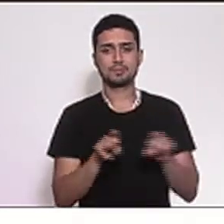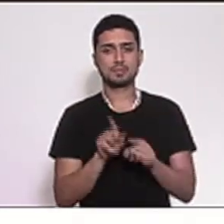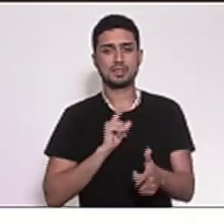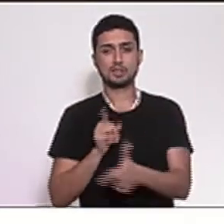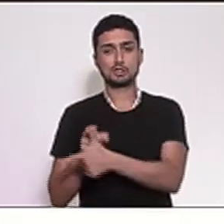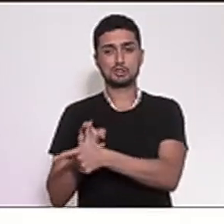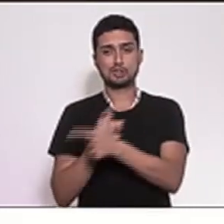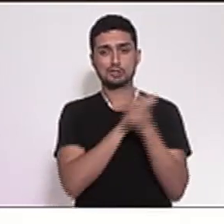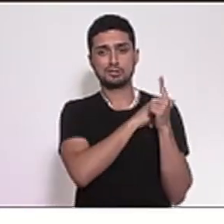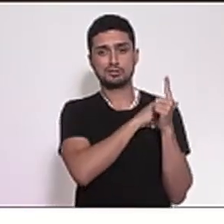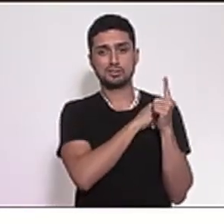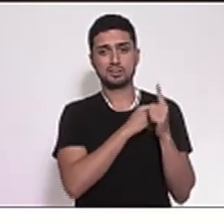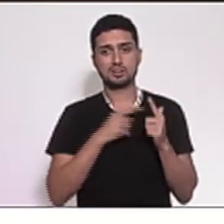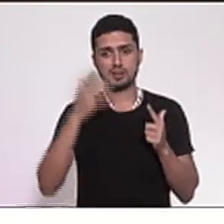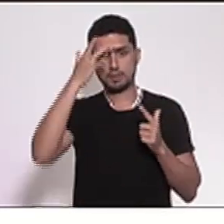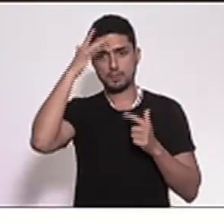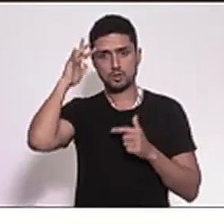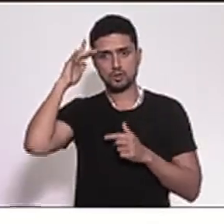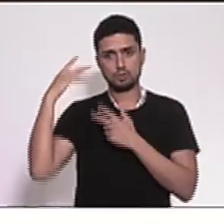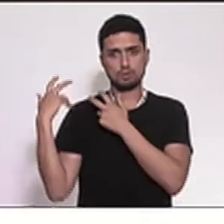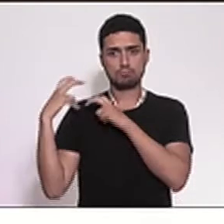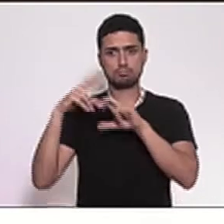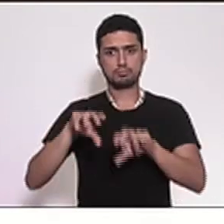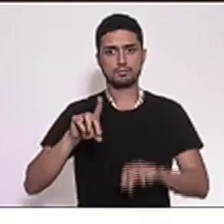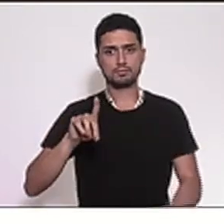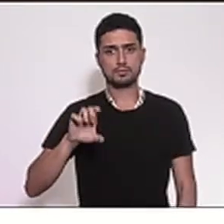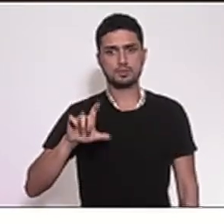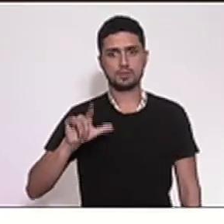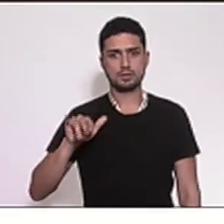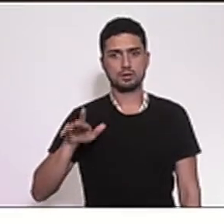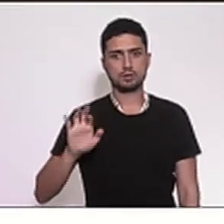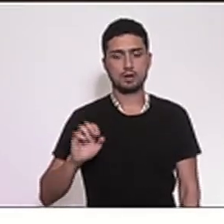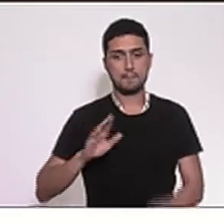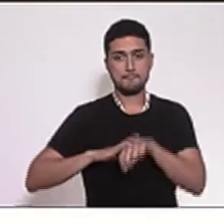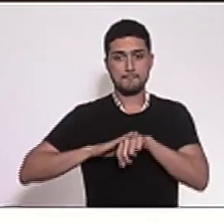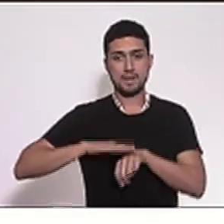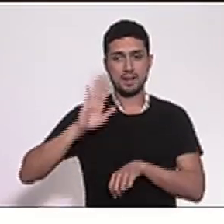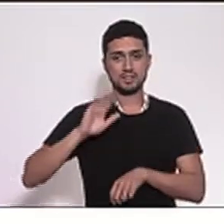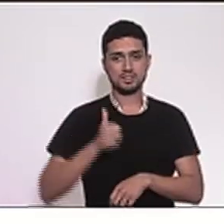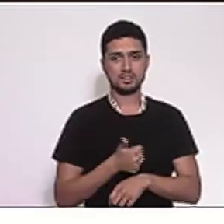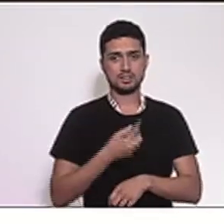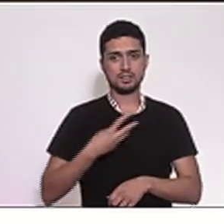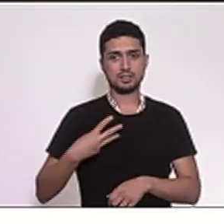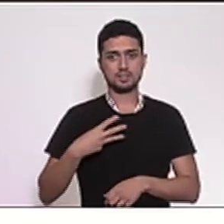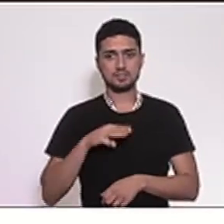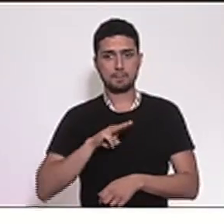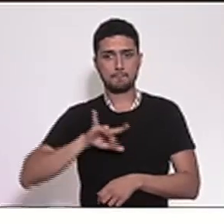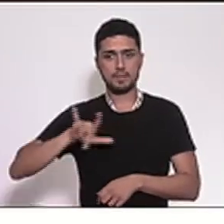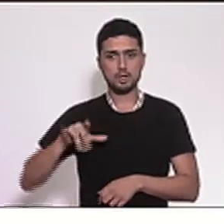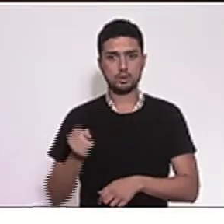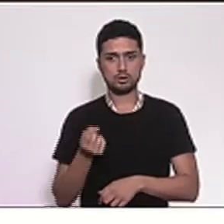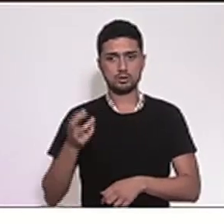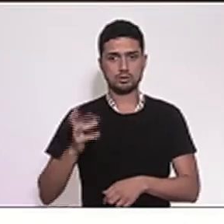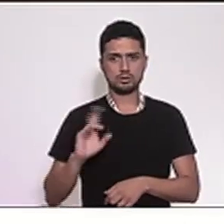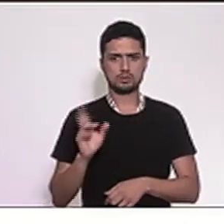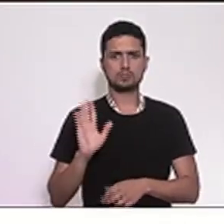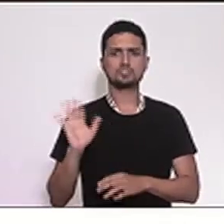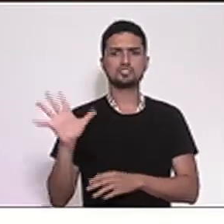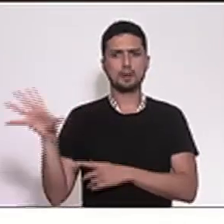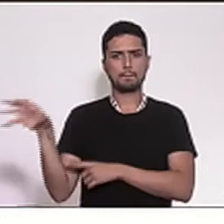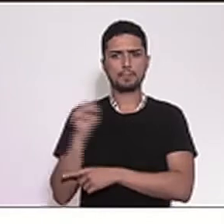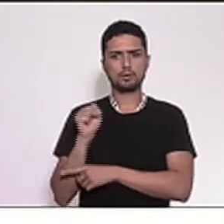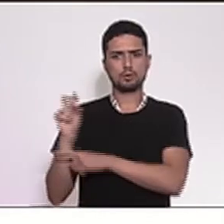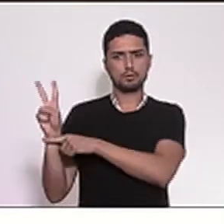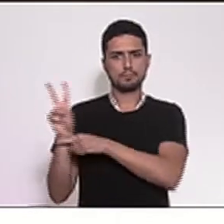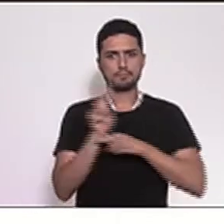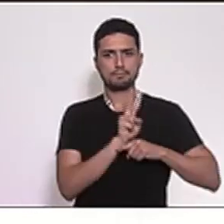dívida com os investidores de Delaware de mais de 13 bilhões de reais. Pegou 10, já pagou mais de